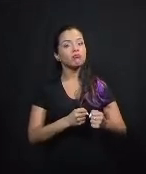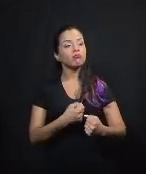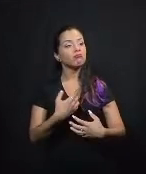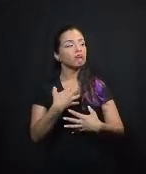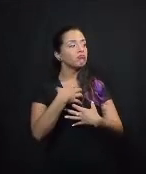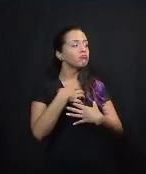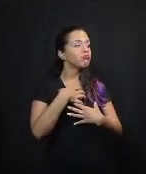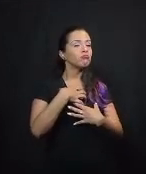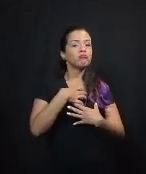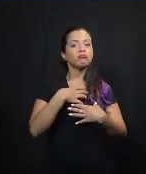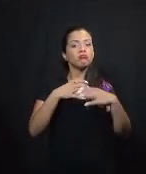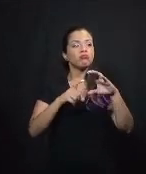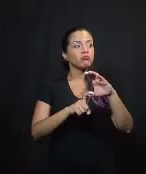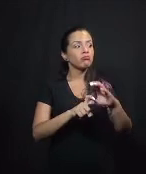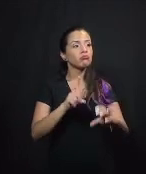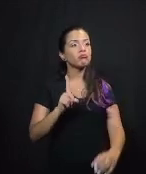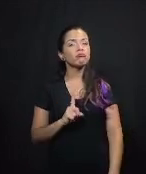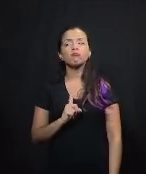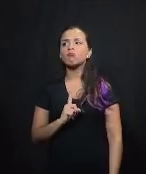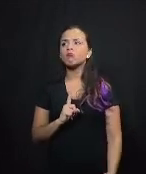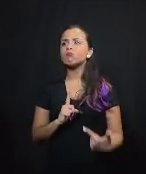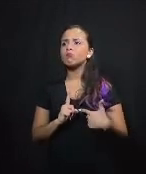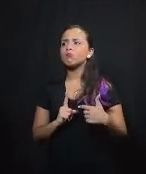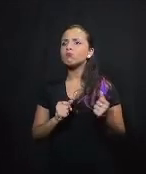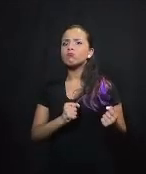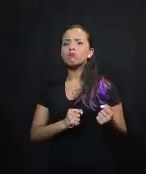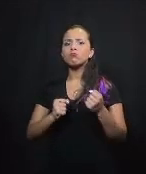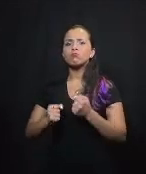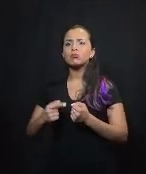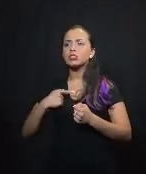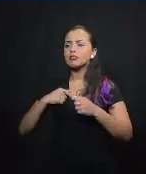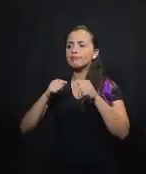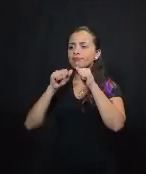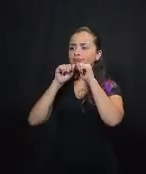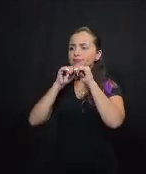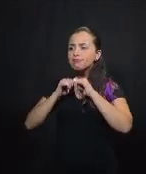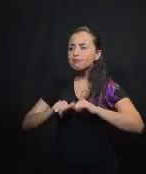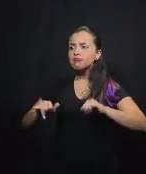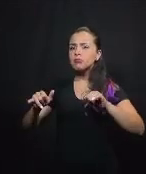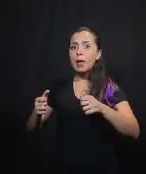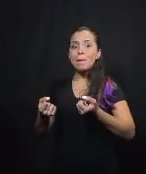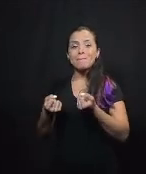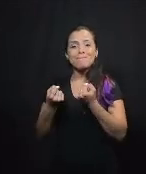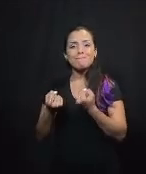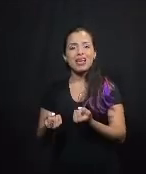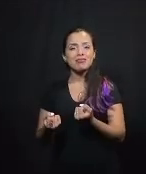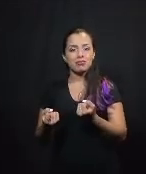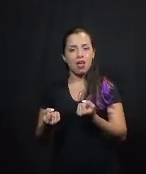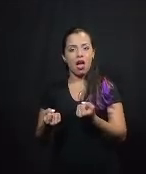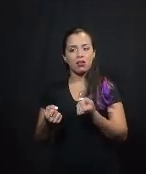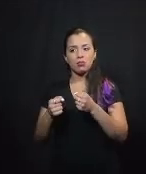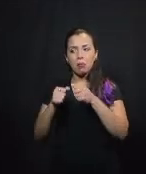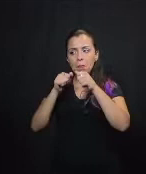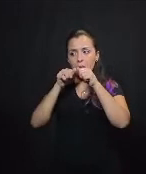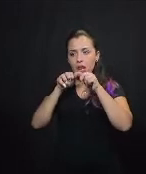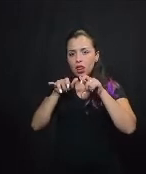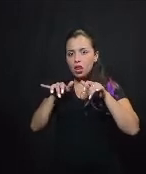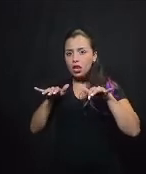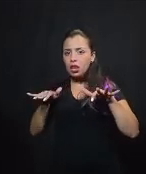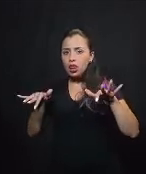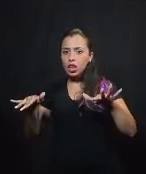individual em que a sua mensagem pesa muito em determinações, seja de ordem